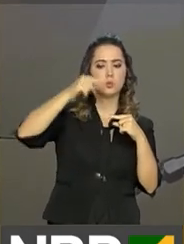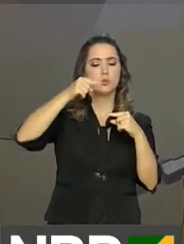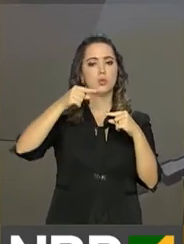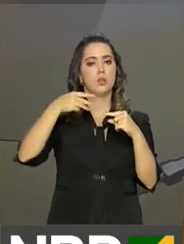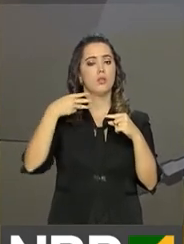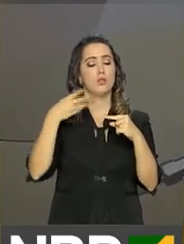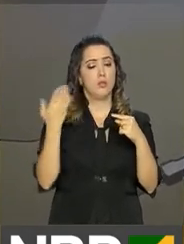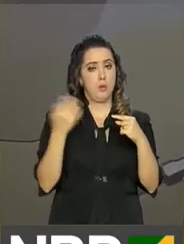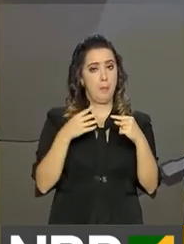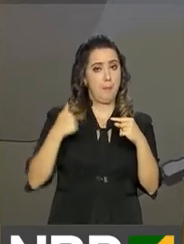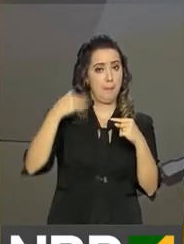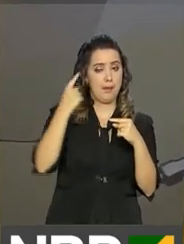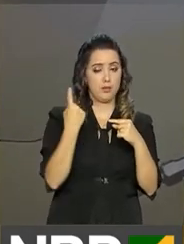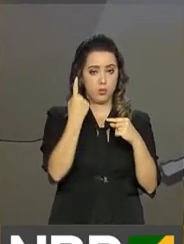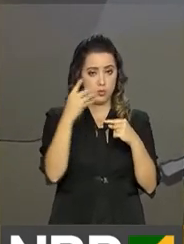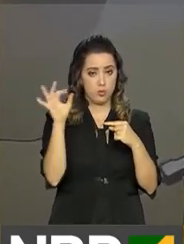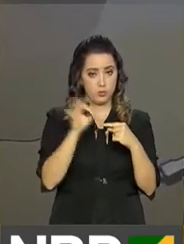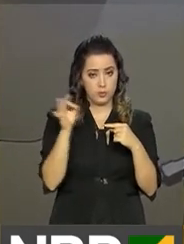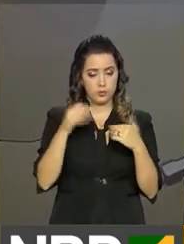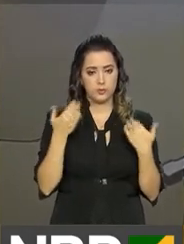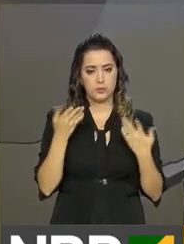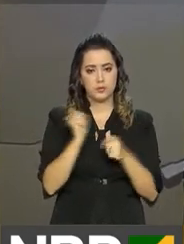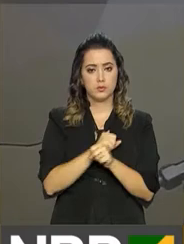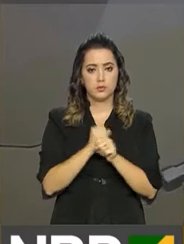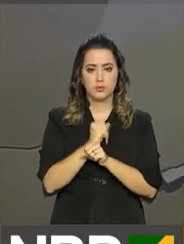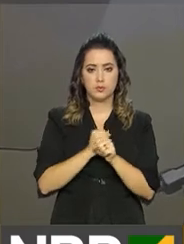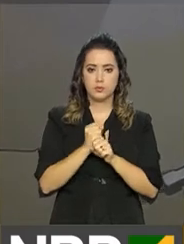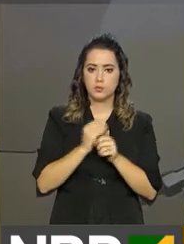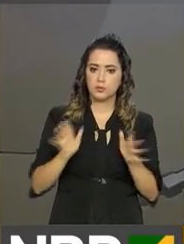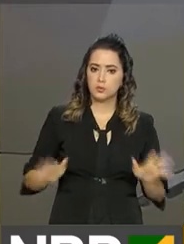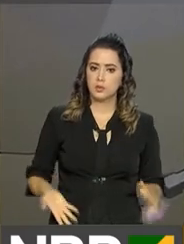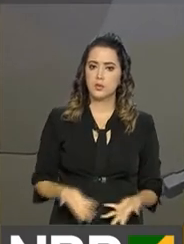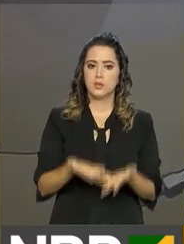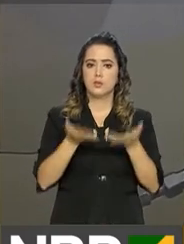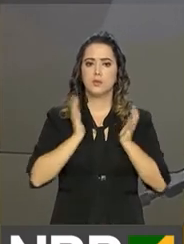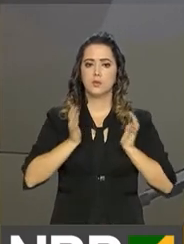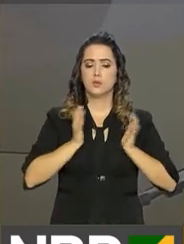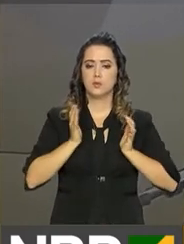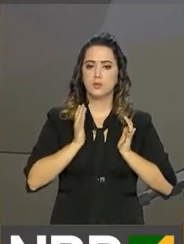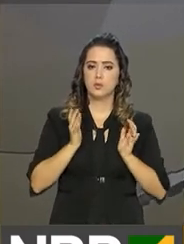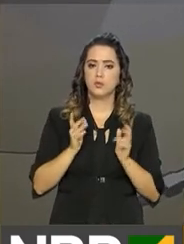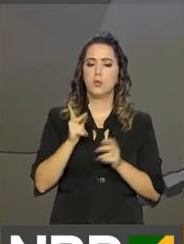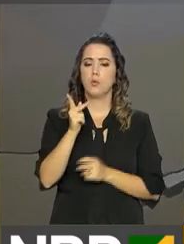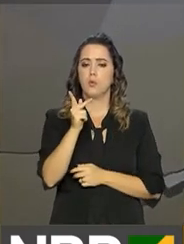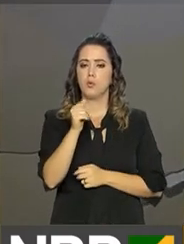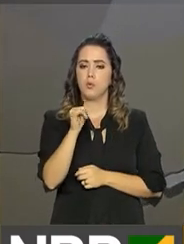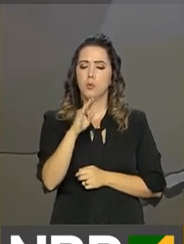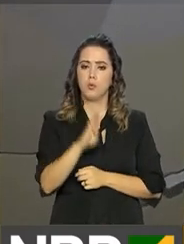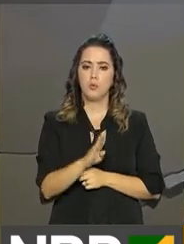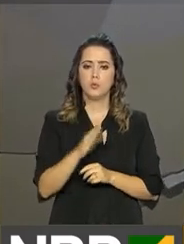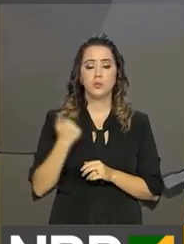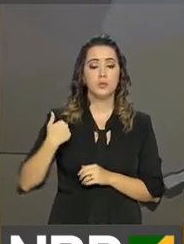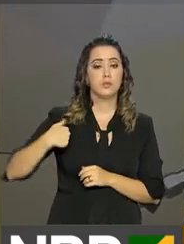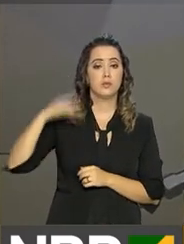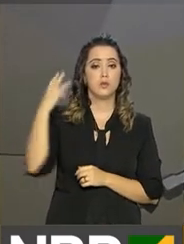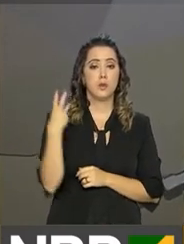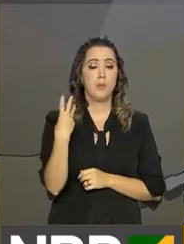um. E este ano, a previsão é que a produção da riqueza nacional gere um PIB, um produto interno bruto, de